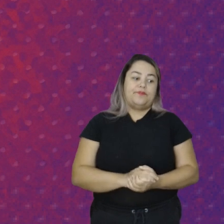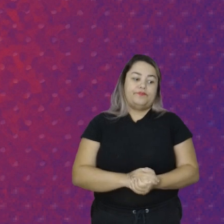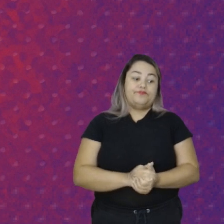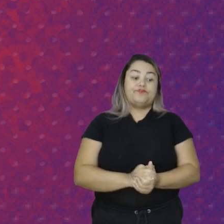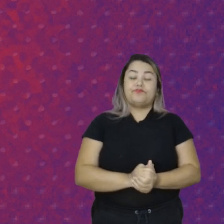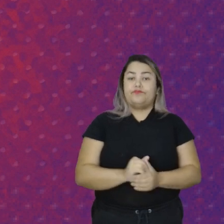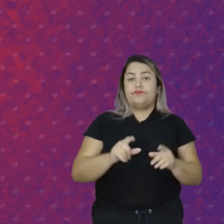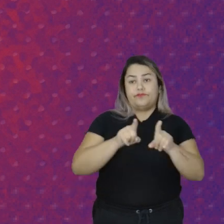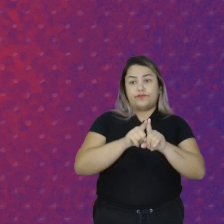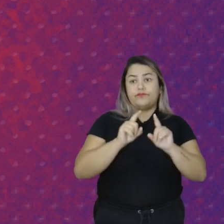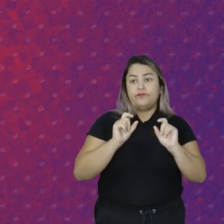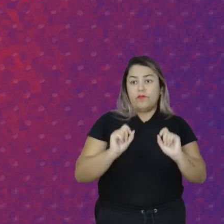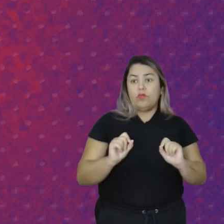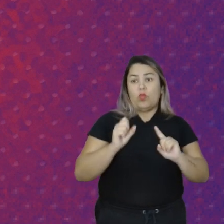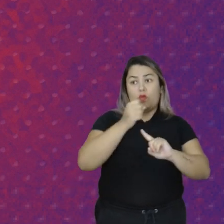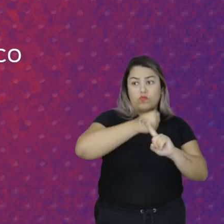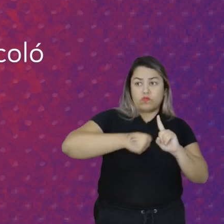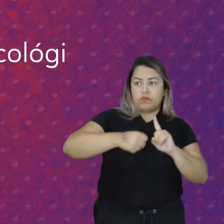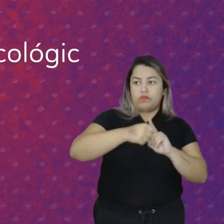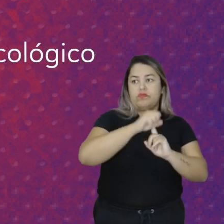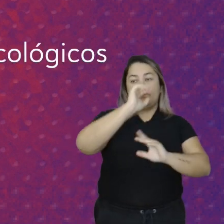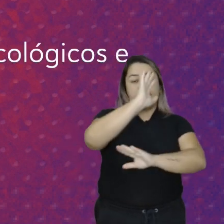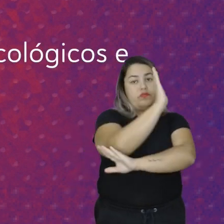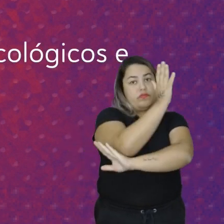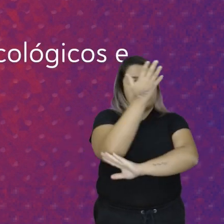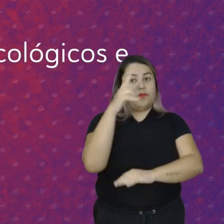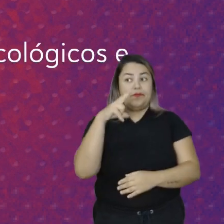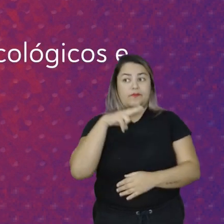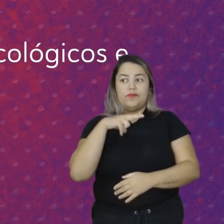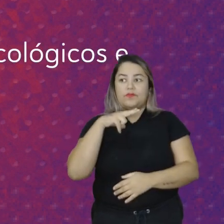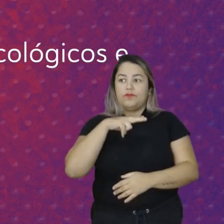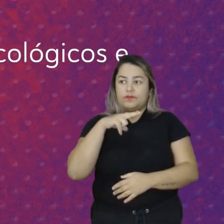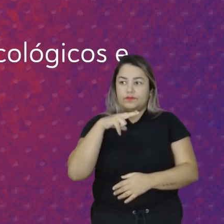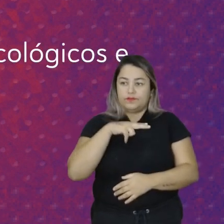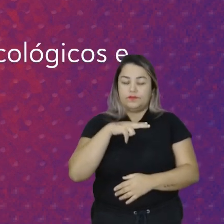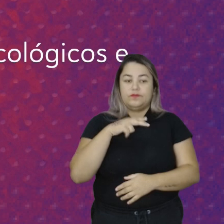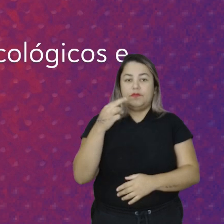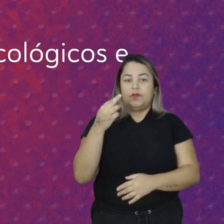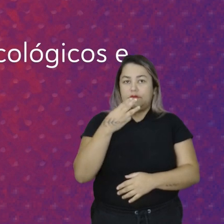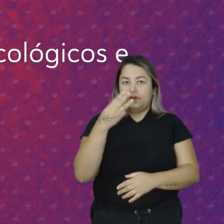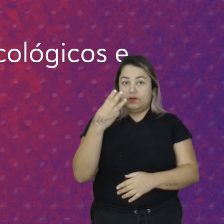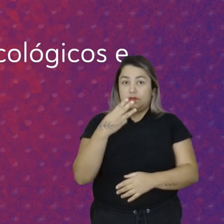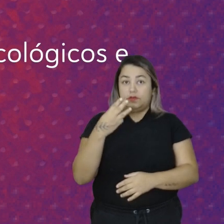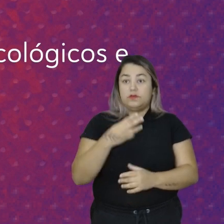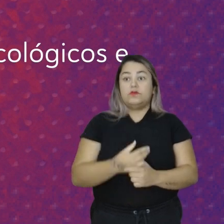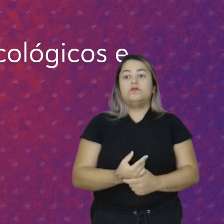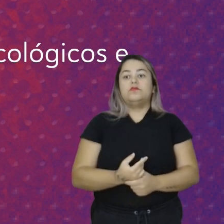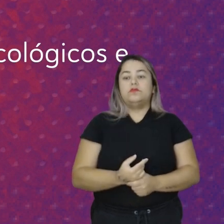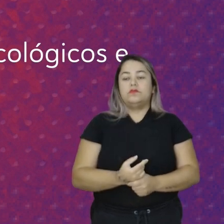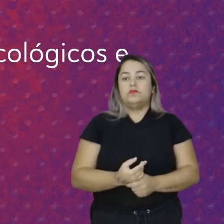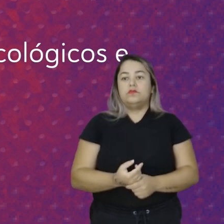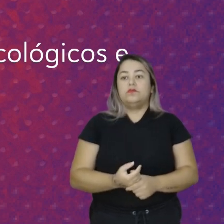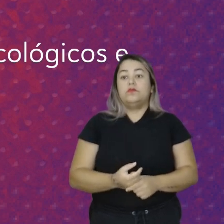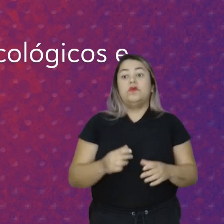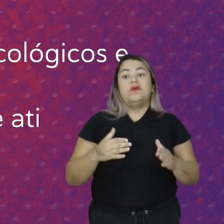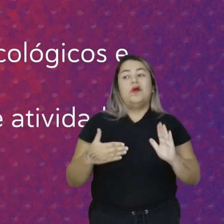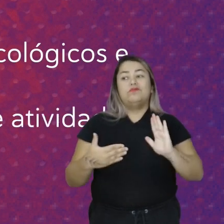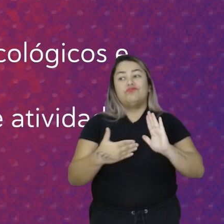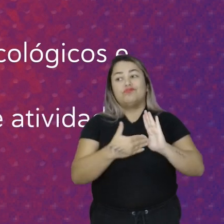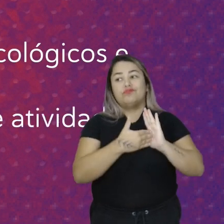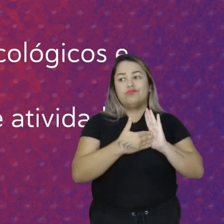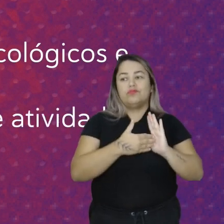os aspectos sociais, ambientais e individuais. Terceira dimensão, limitação